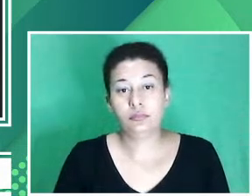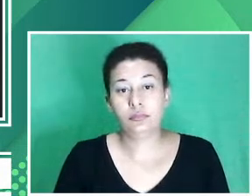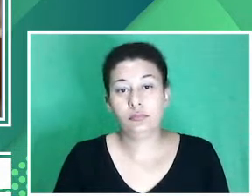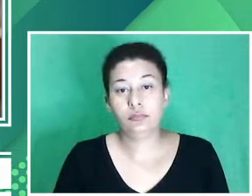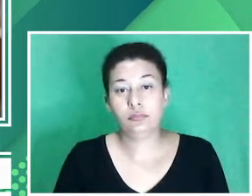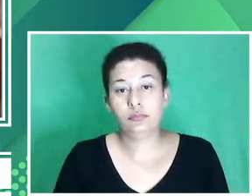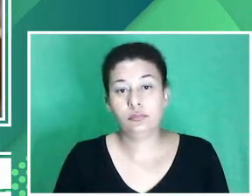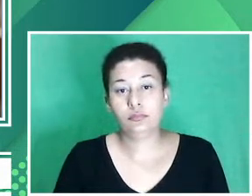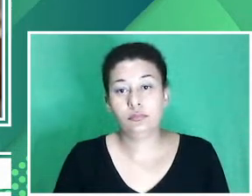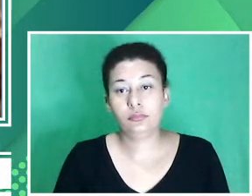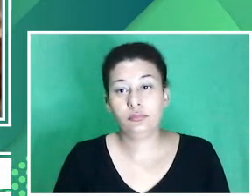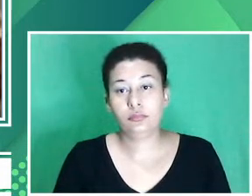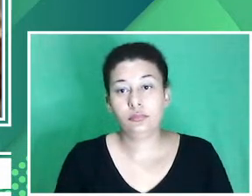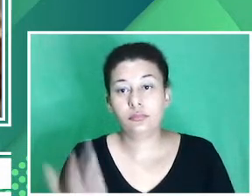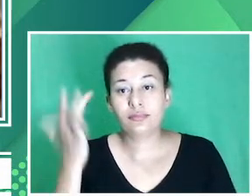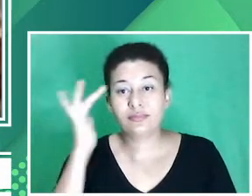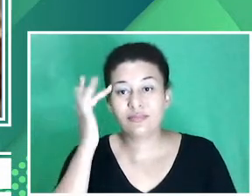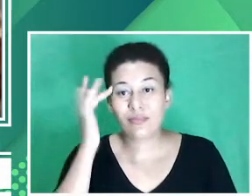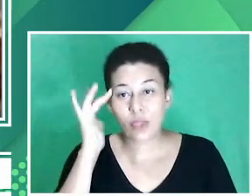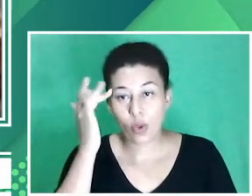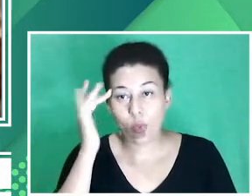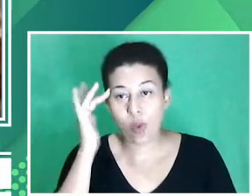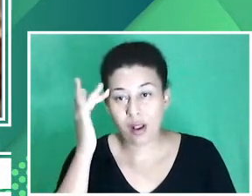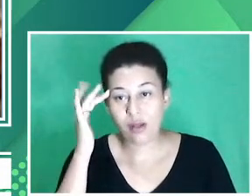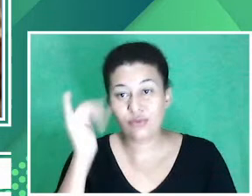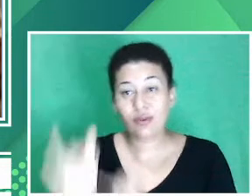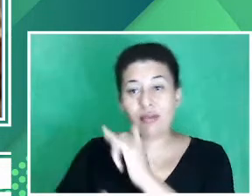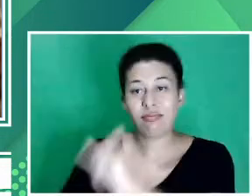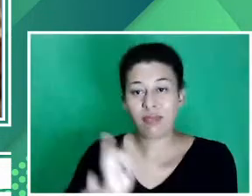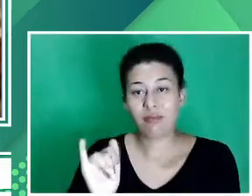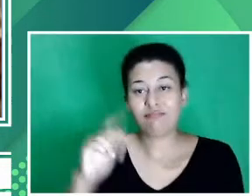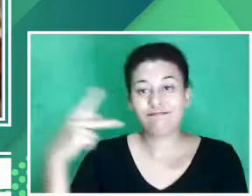Acho que a conexão do líder Almir Suruí caiu.